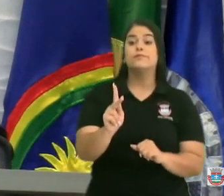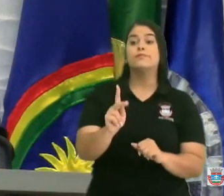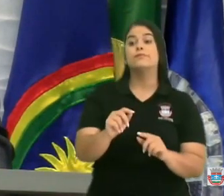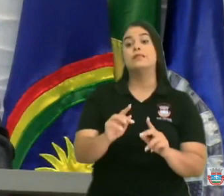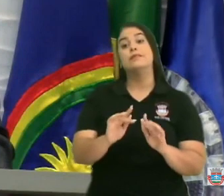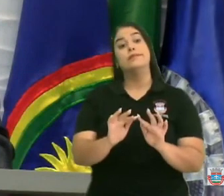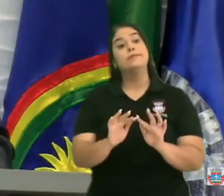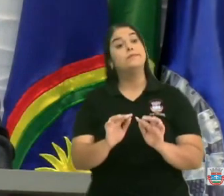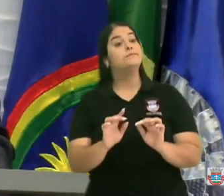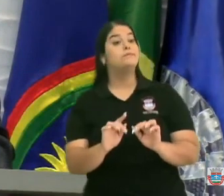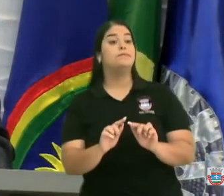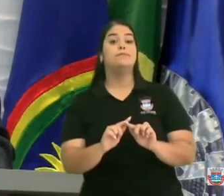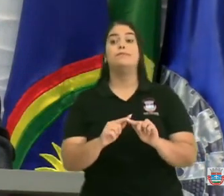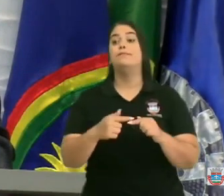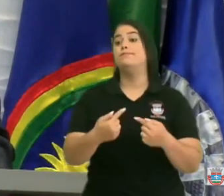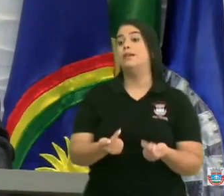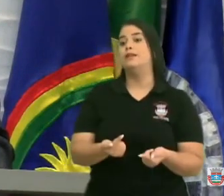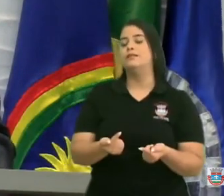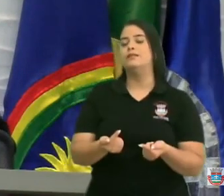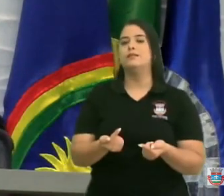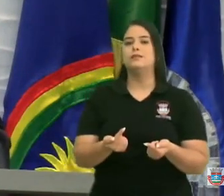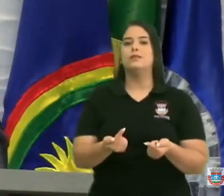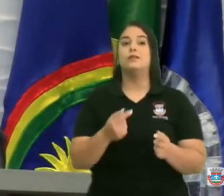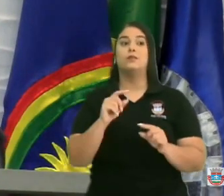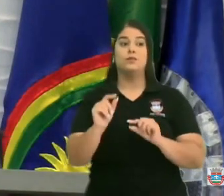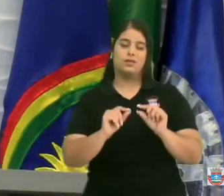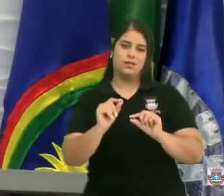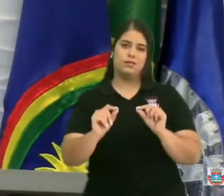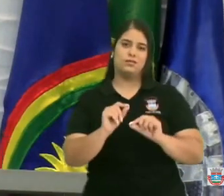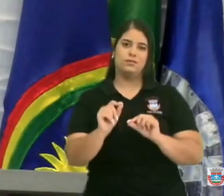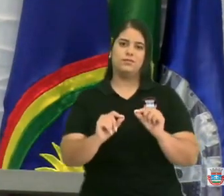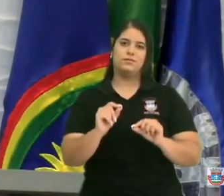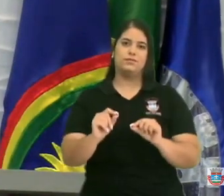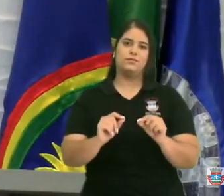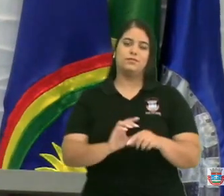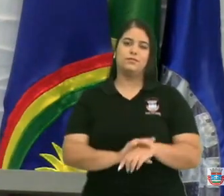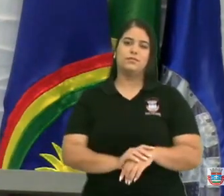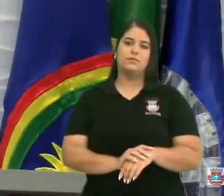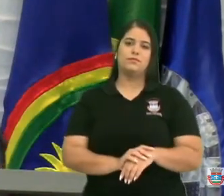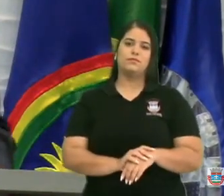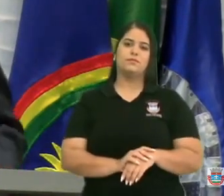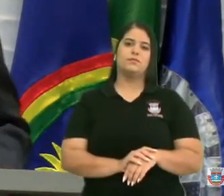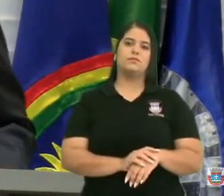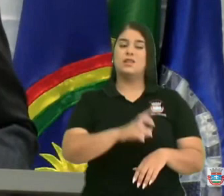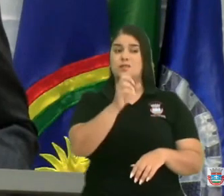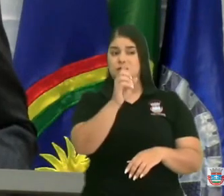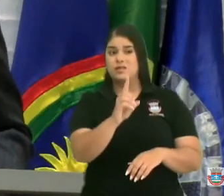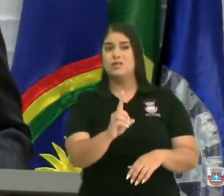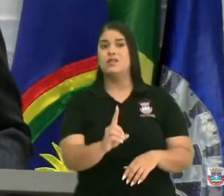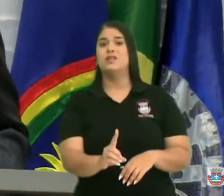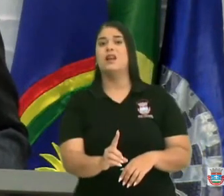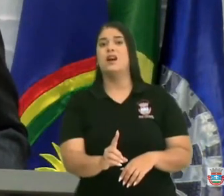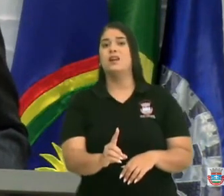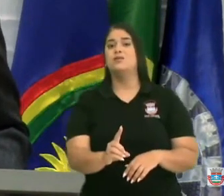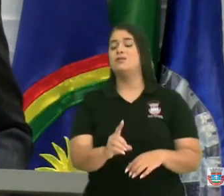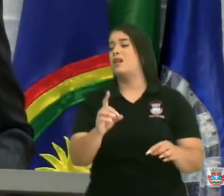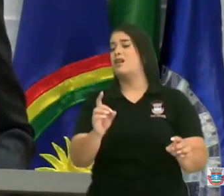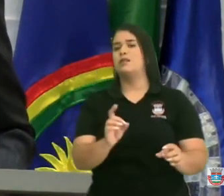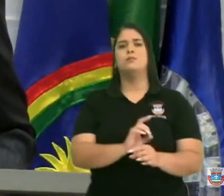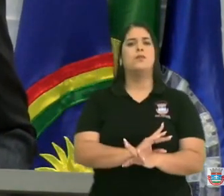simplesmente isso foi tomado, esse direito foi